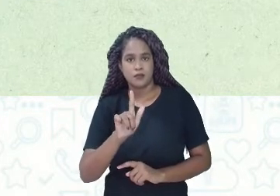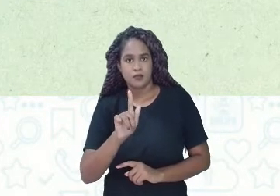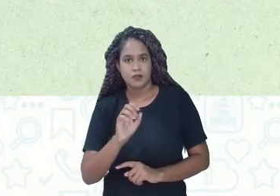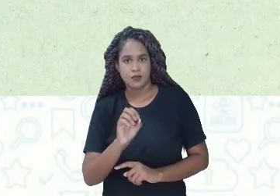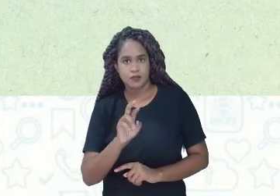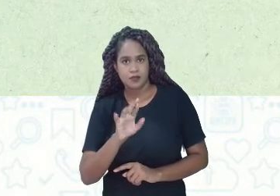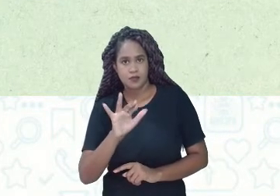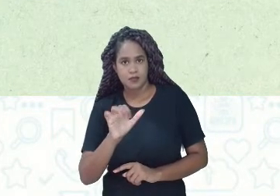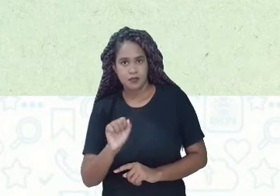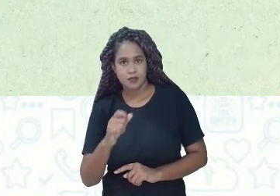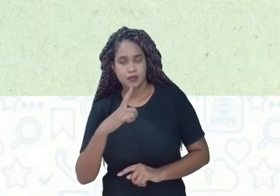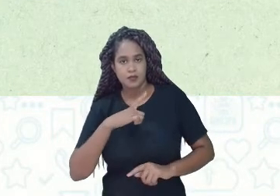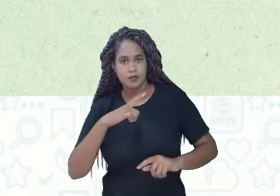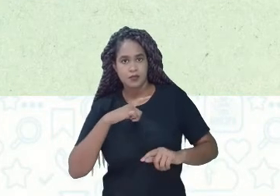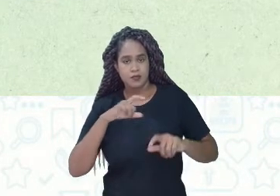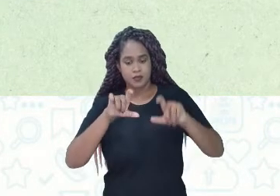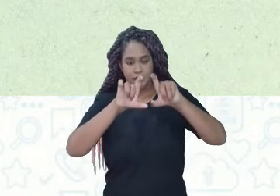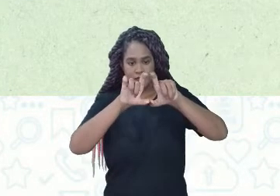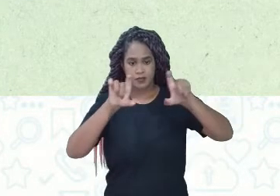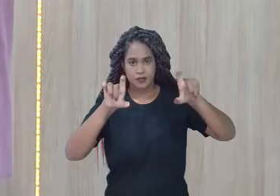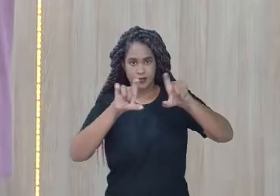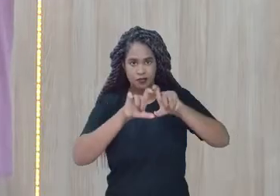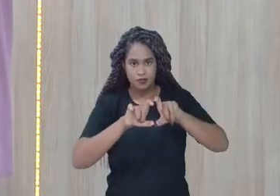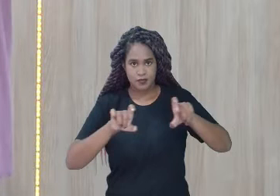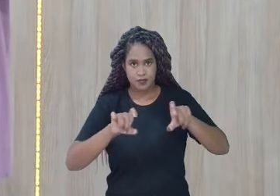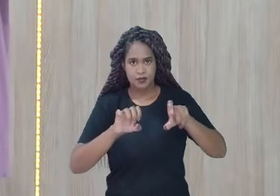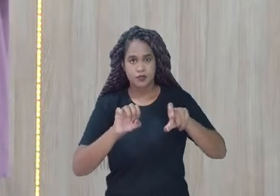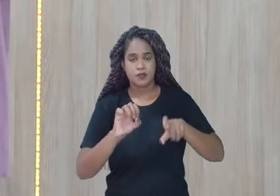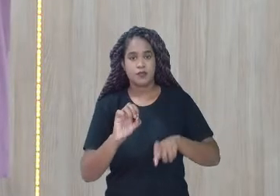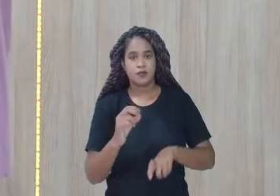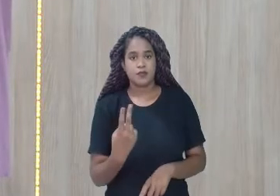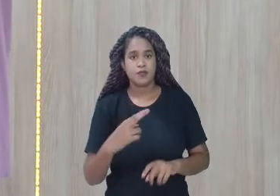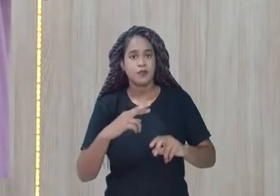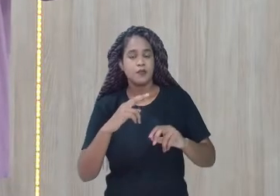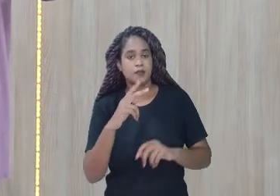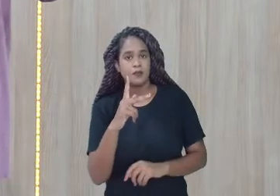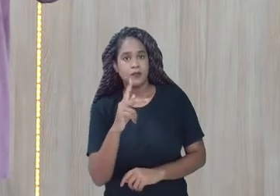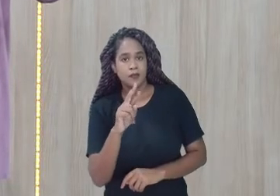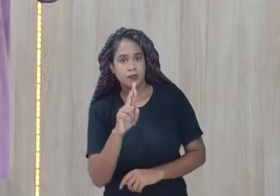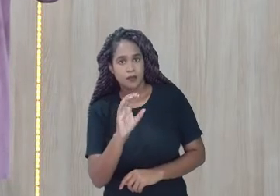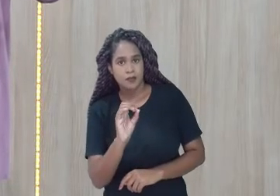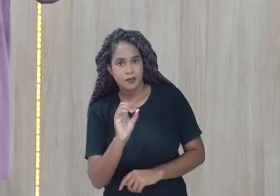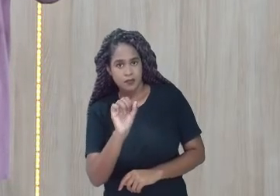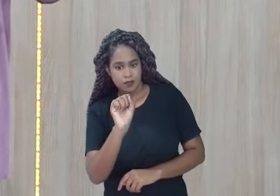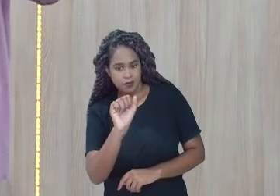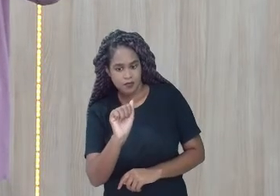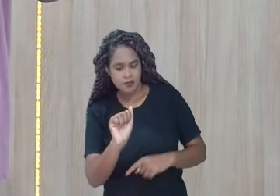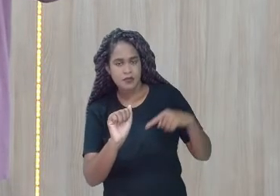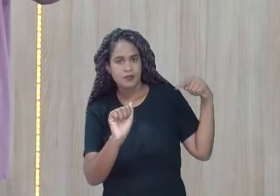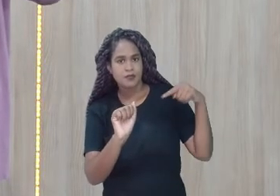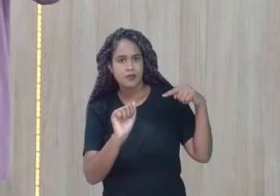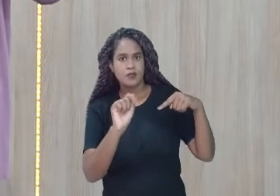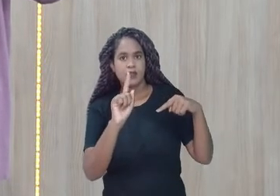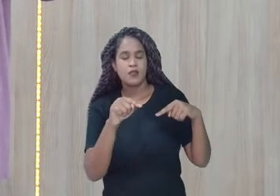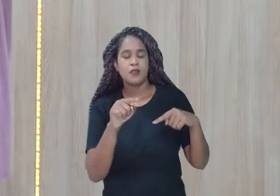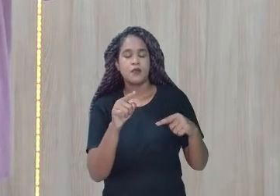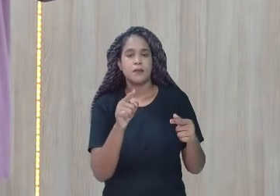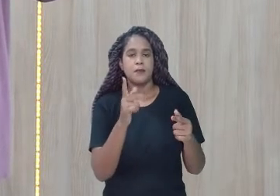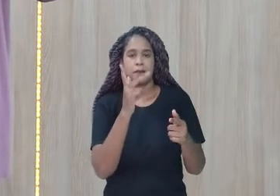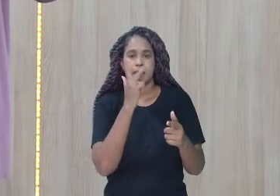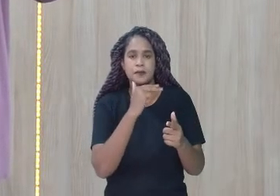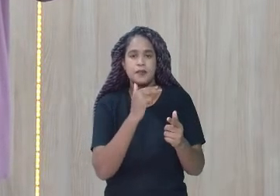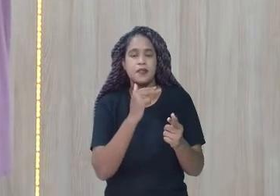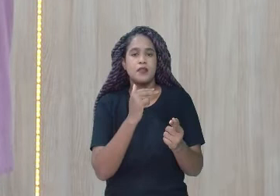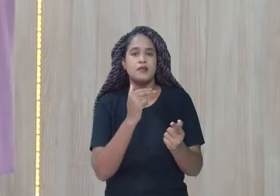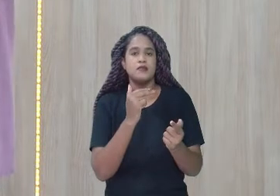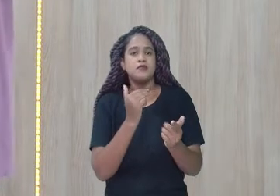em verso, ou seja, pode ser rimado ou pode ser não rimado. A prosa é aquele texto que se assemelha mais a